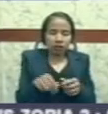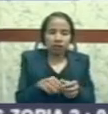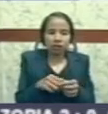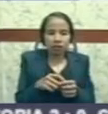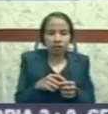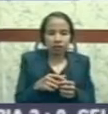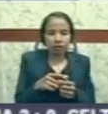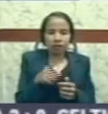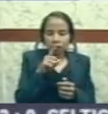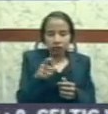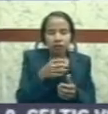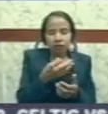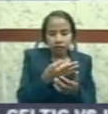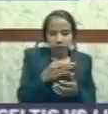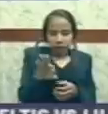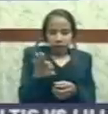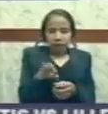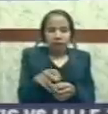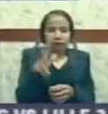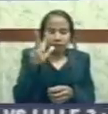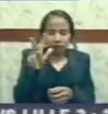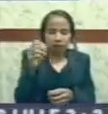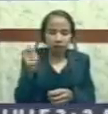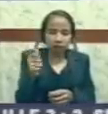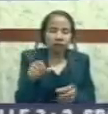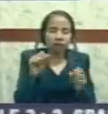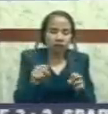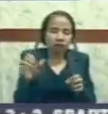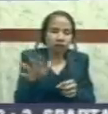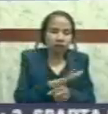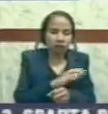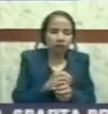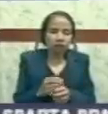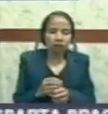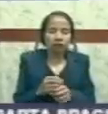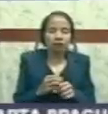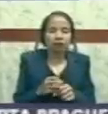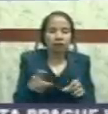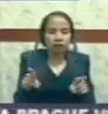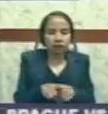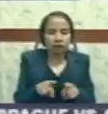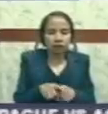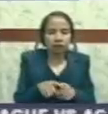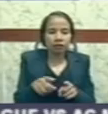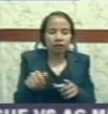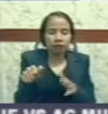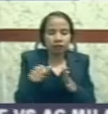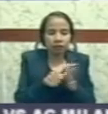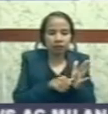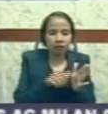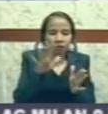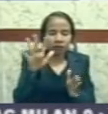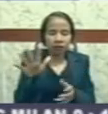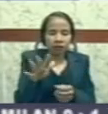agora. 3 ira A, né? Para tu complementar, tá? Né? Para liga, falei, vai, ia, artigo 5, né?